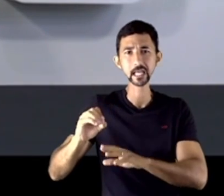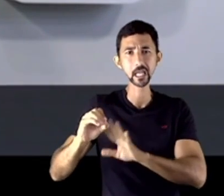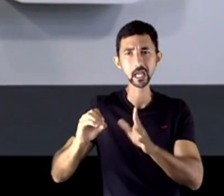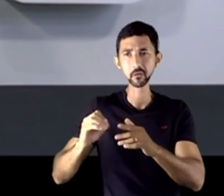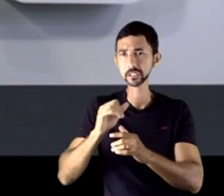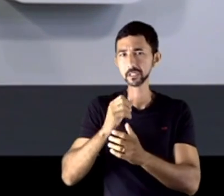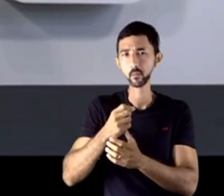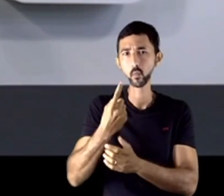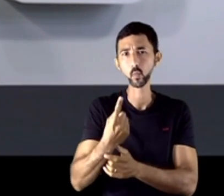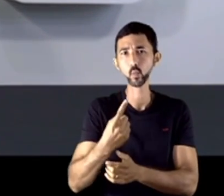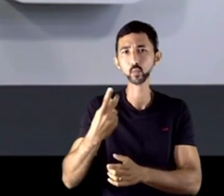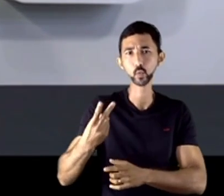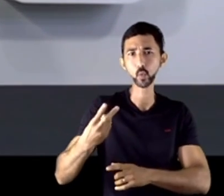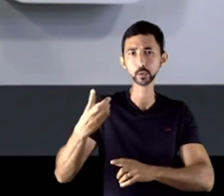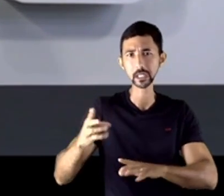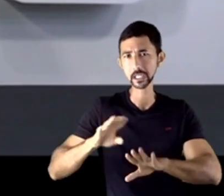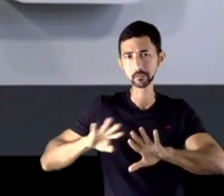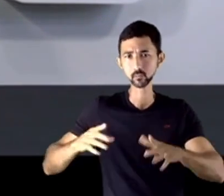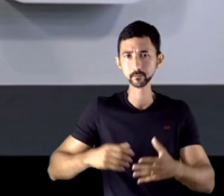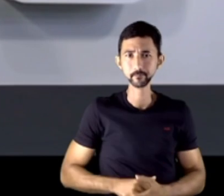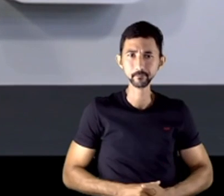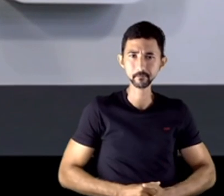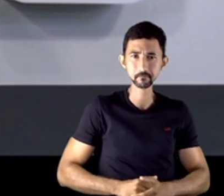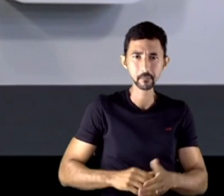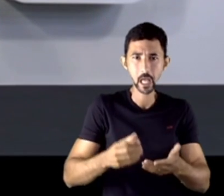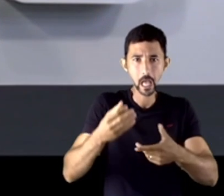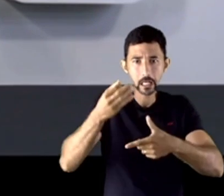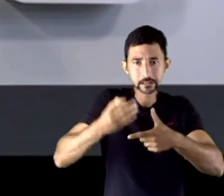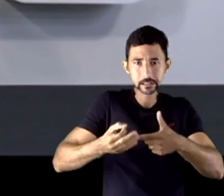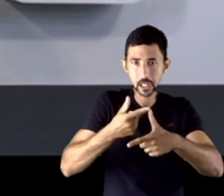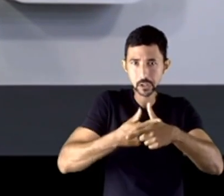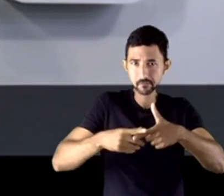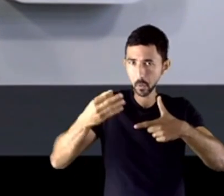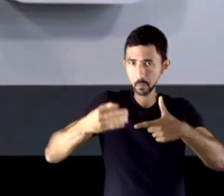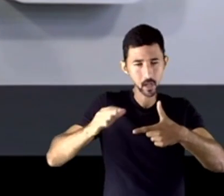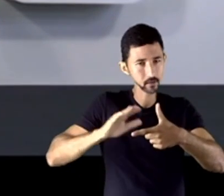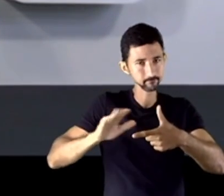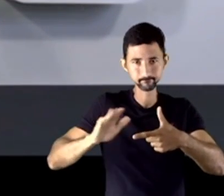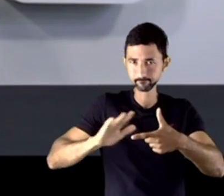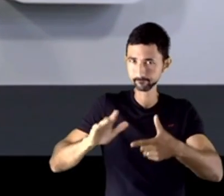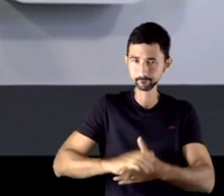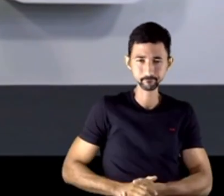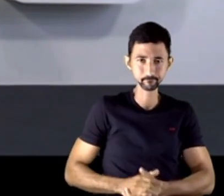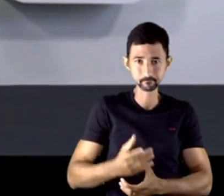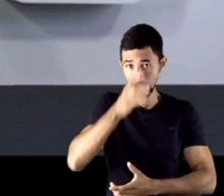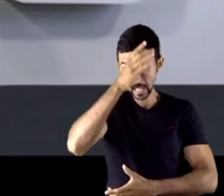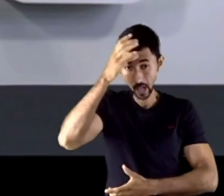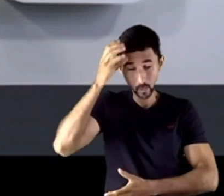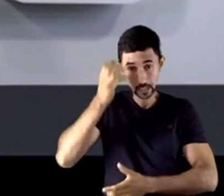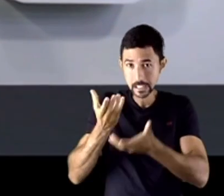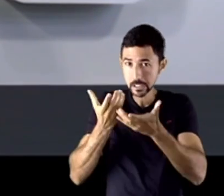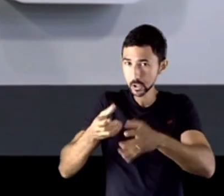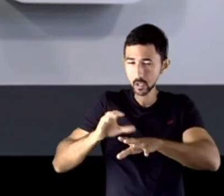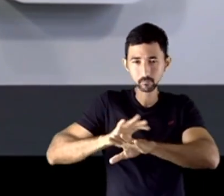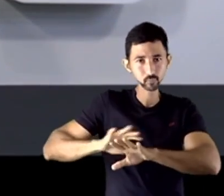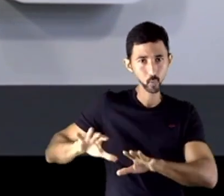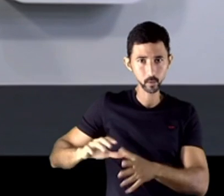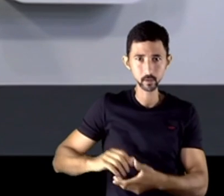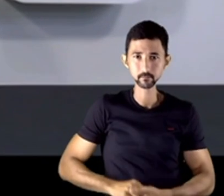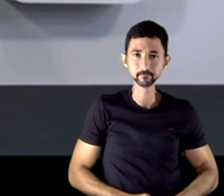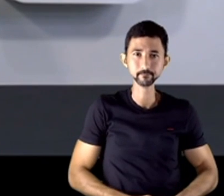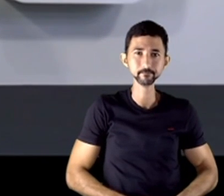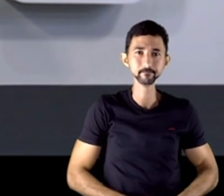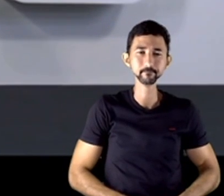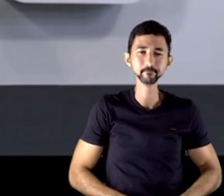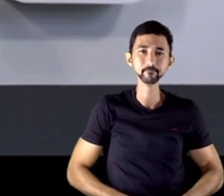exata, então não é negócio para o cliente, não é de acordo com a condição